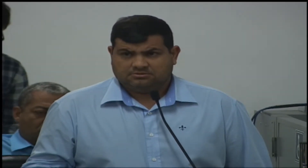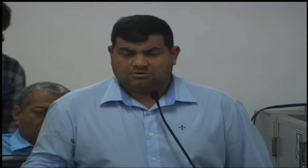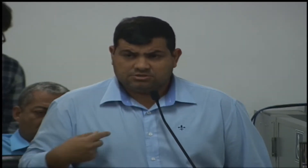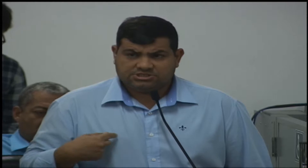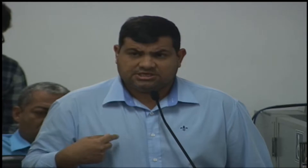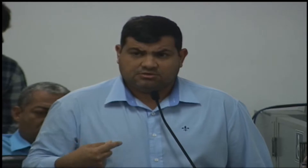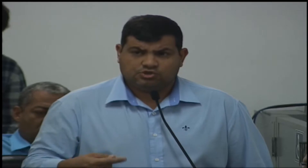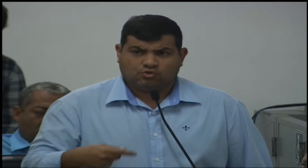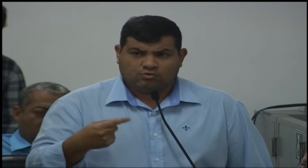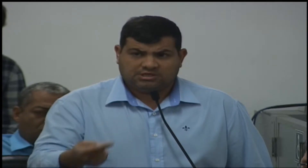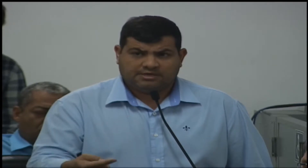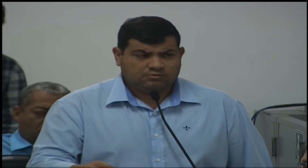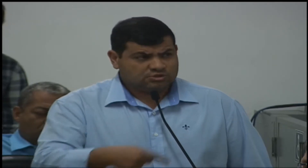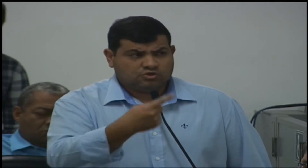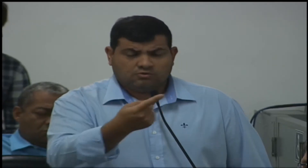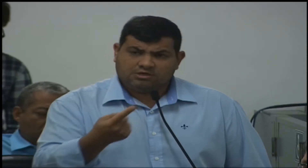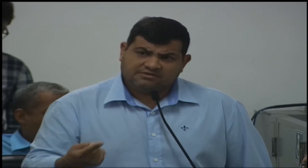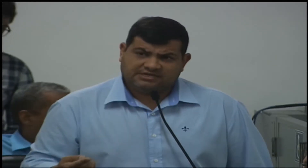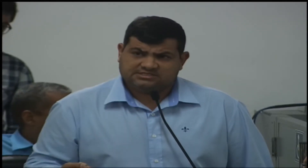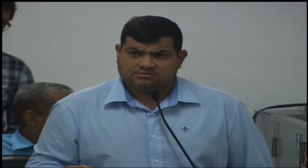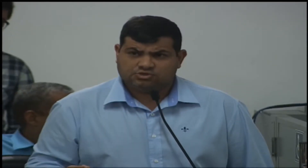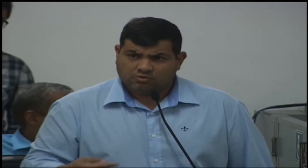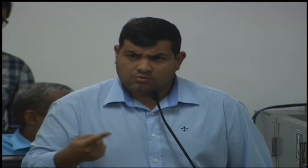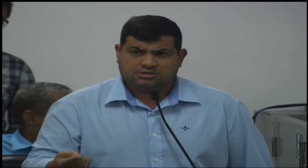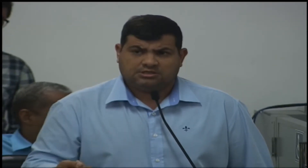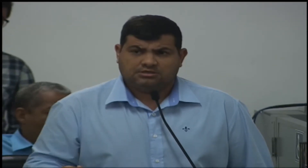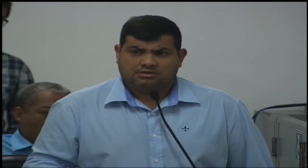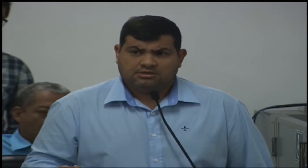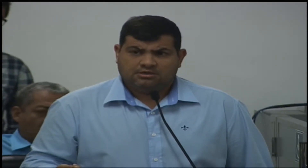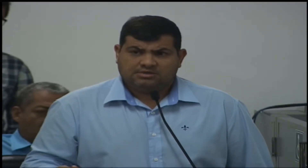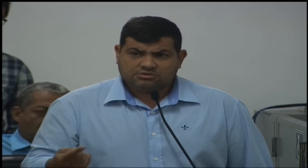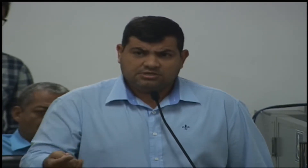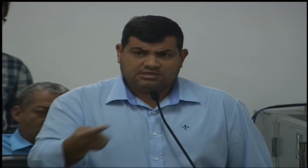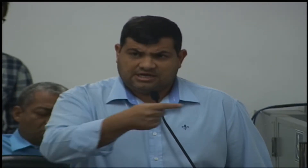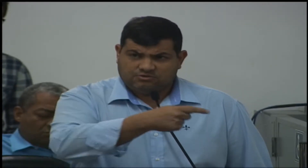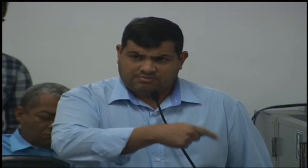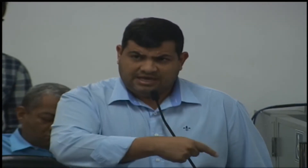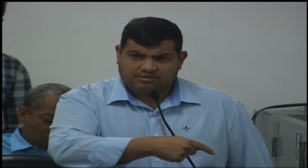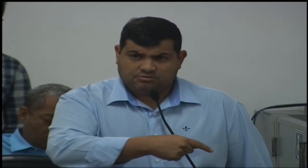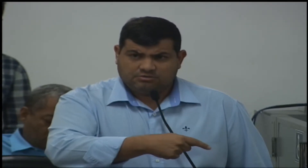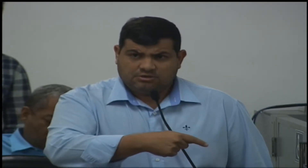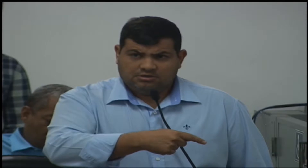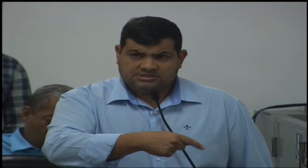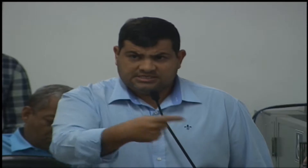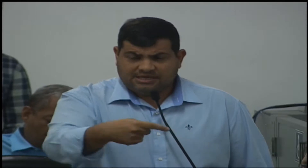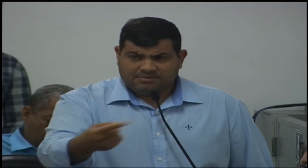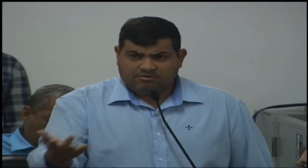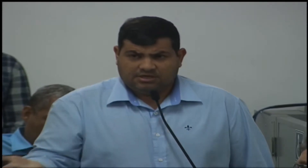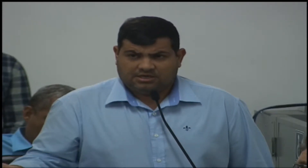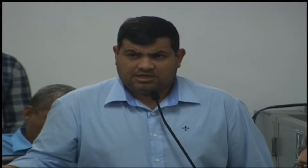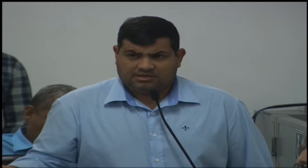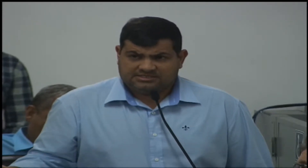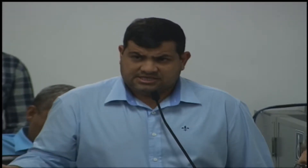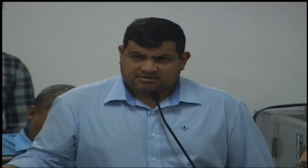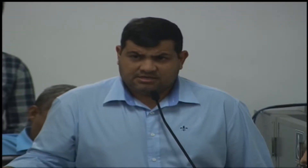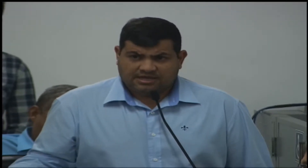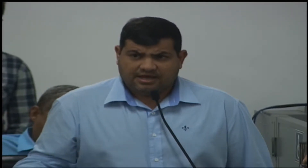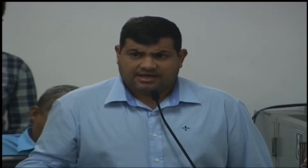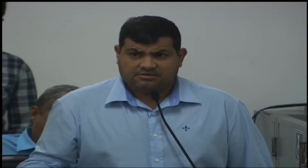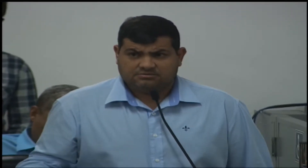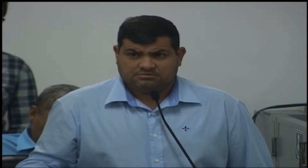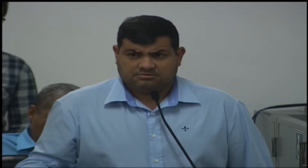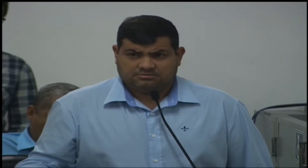eles. Então, aquele projeto que não foi da minha parte, que eu não votei favorável, é por conta disso, porque eu não sabia o que estava